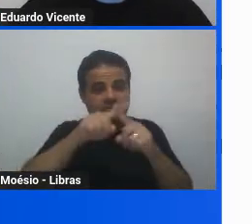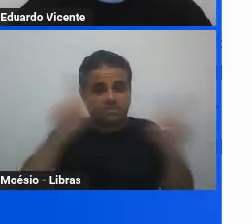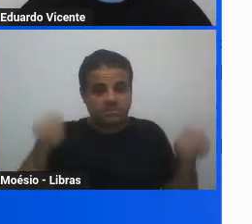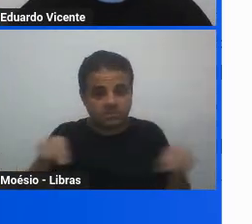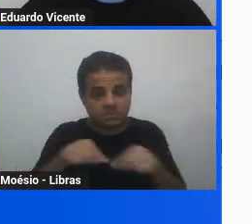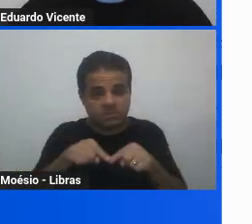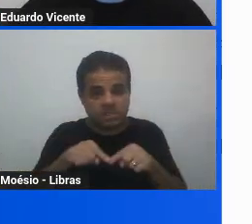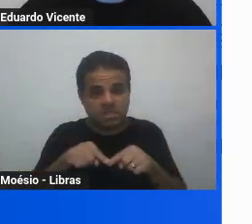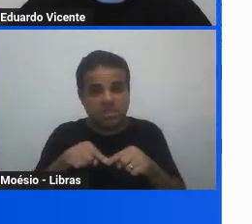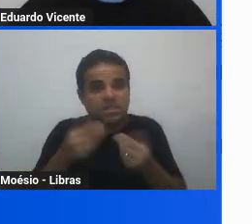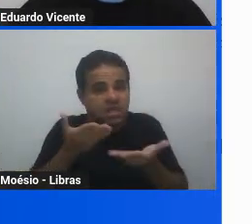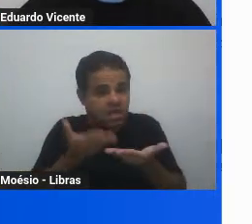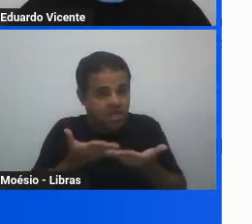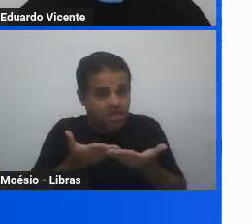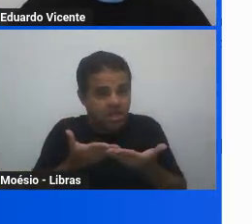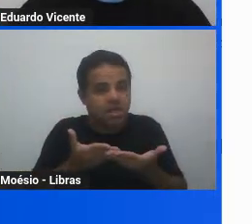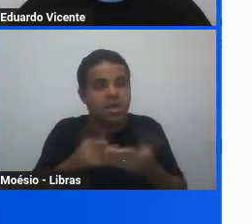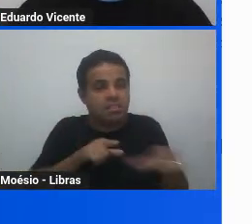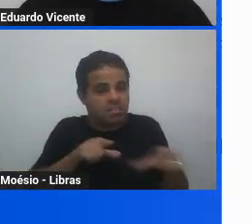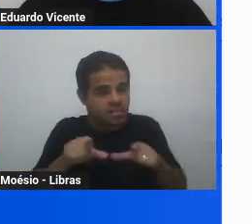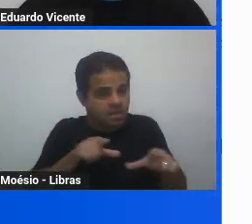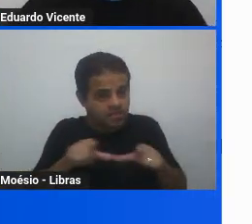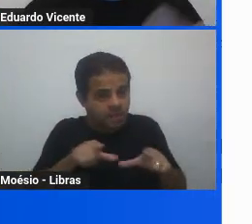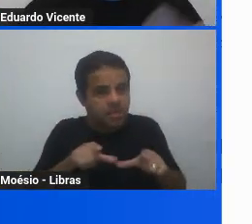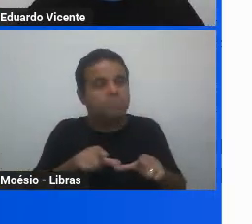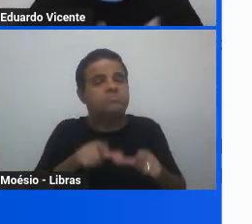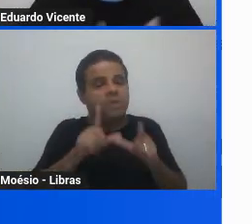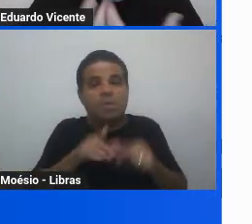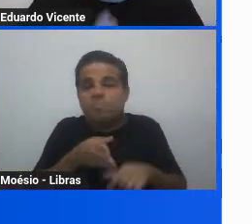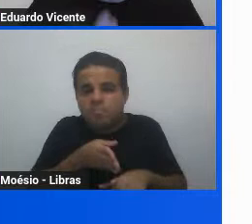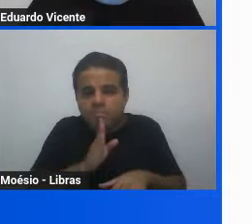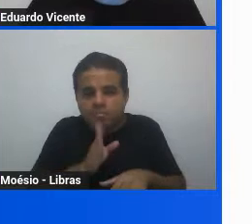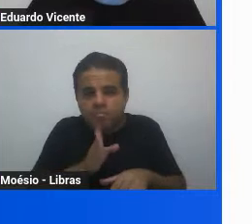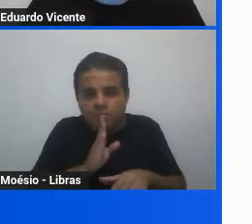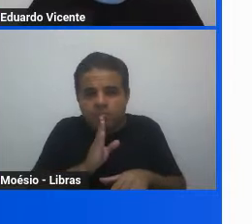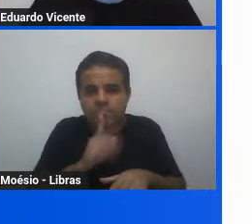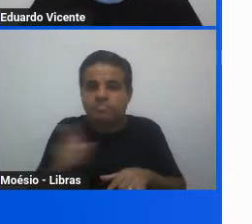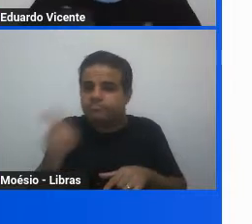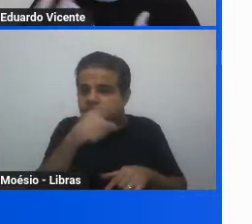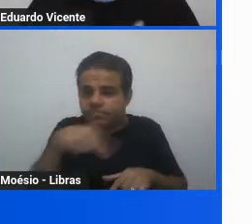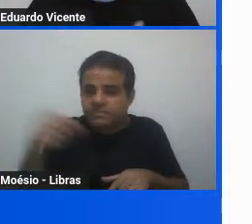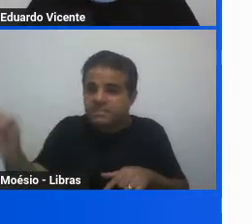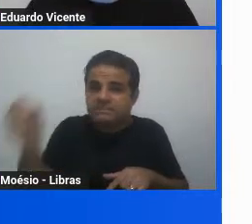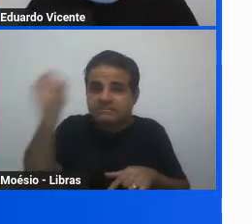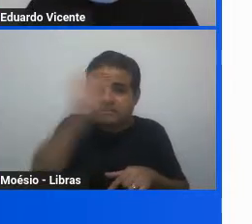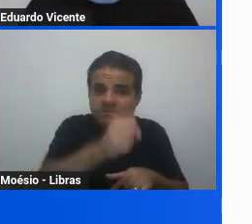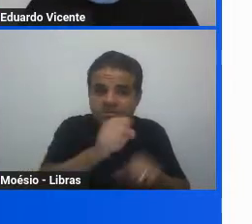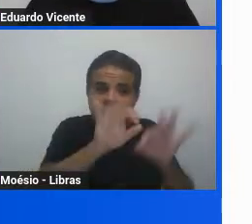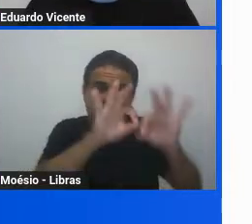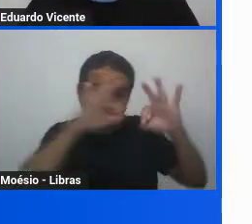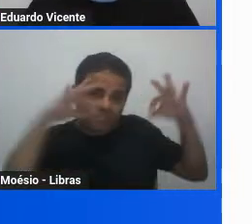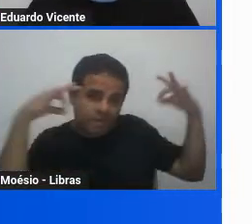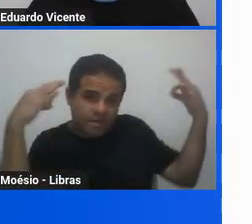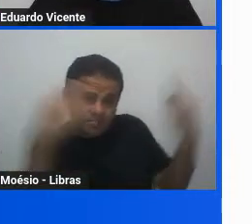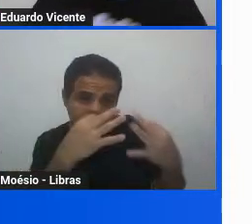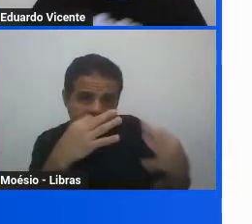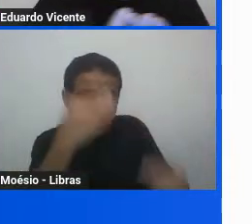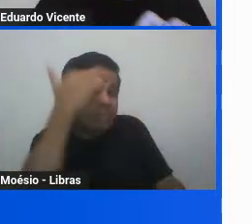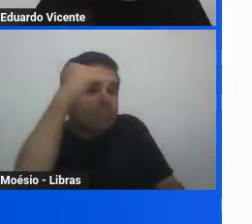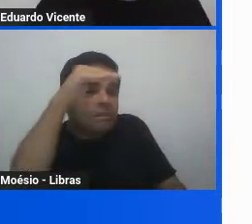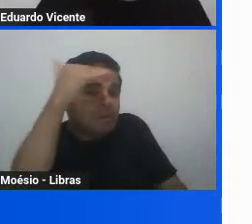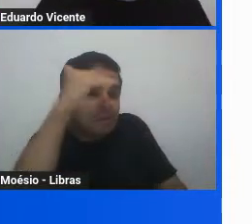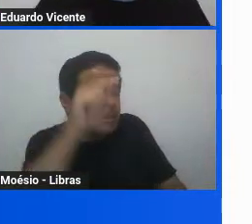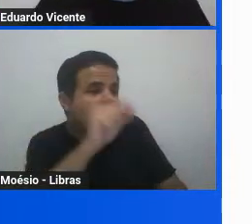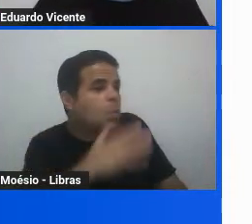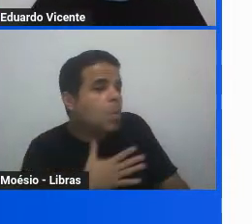de um colégio, dentro de um trabalho, é conhecer, trazer o seu familiar, entender o que ele